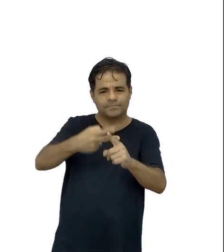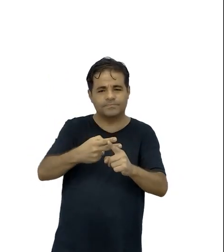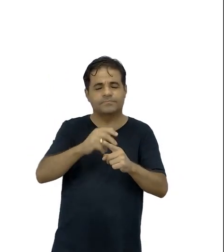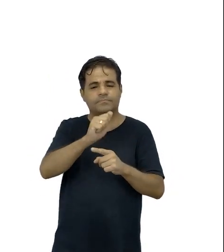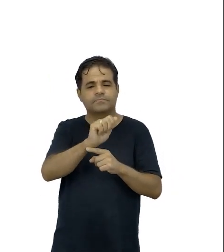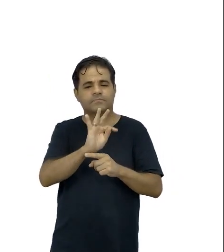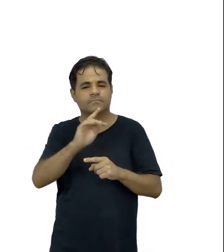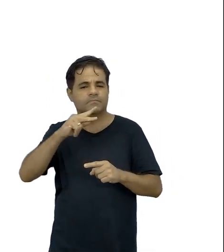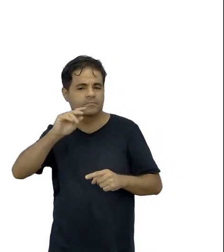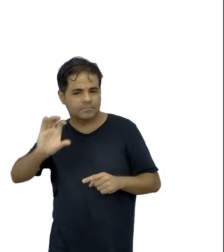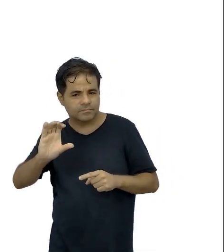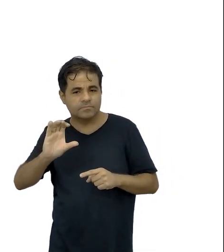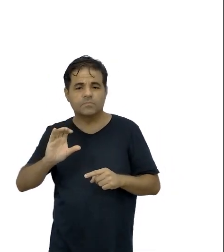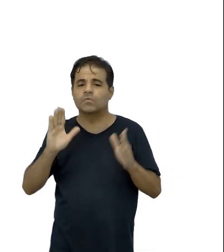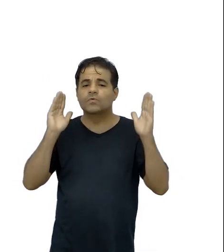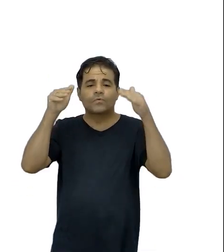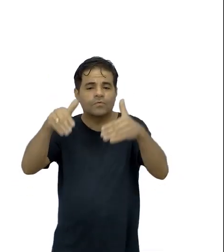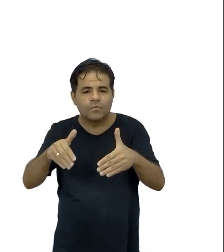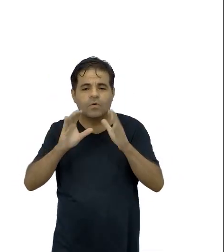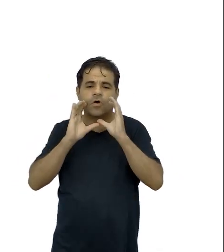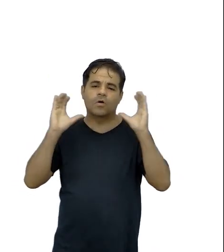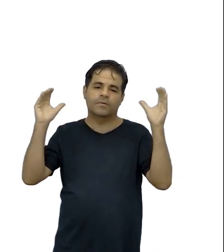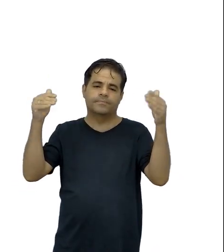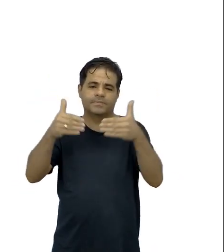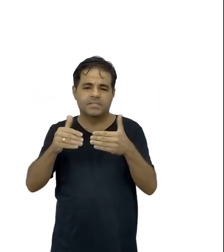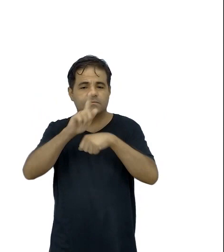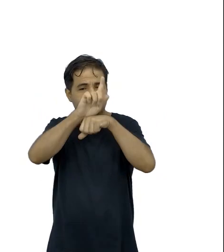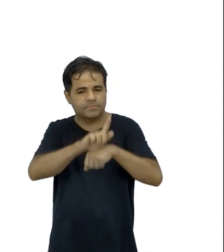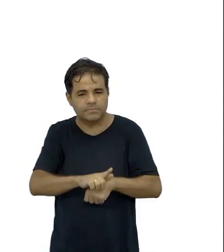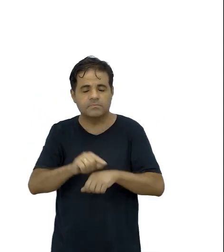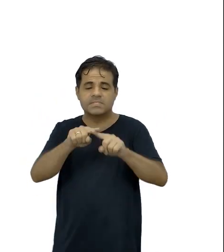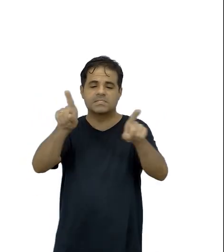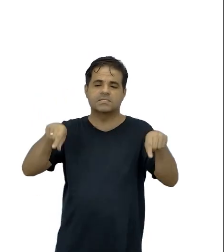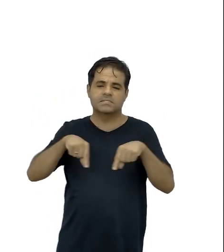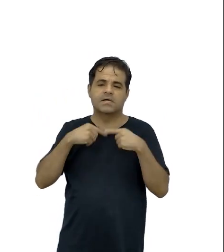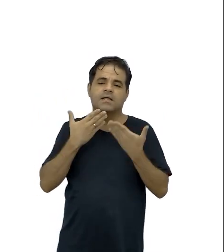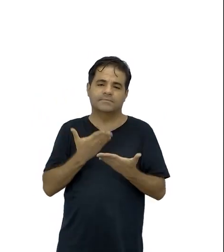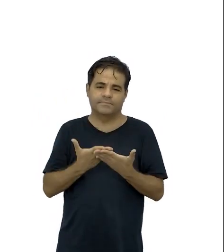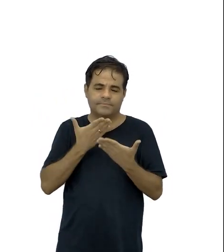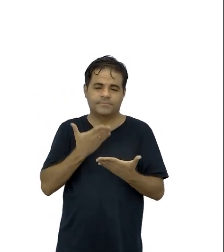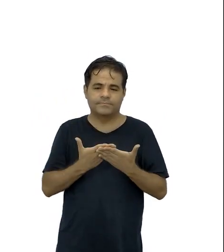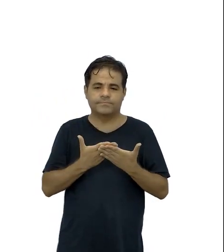da ATPC, com foco na organização da gestão de sala de aula.